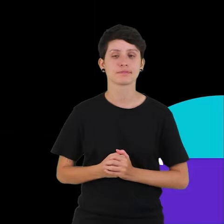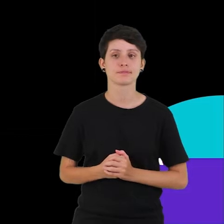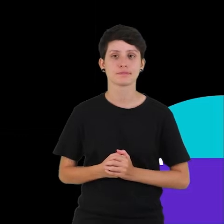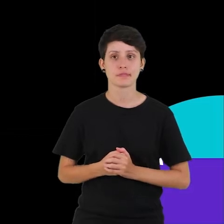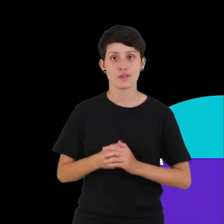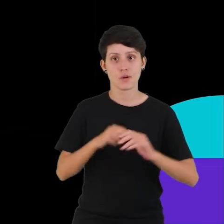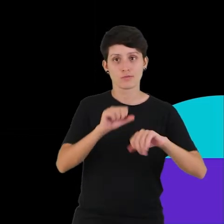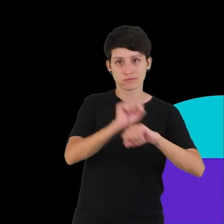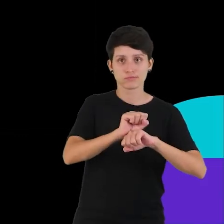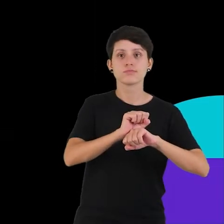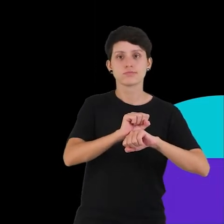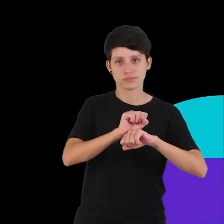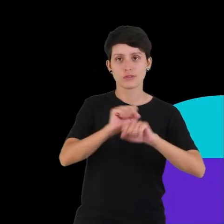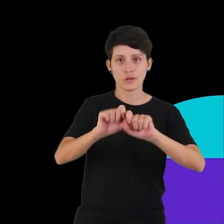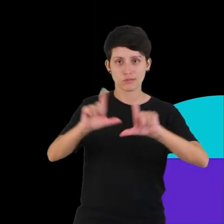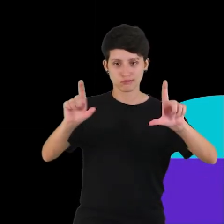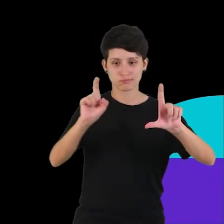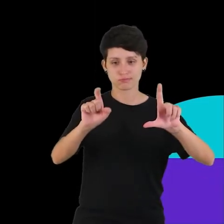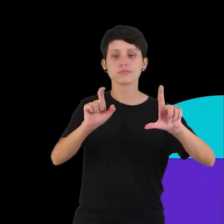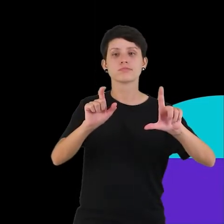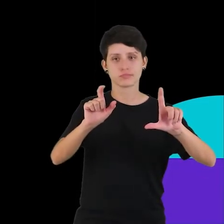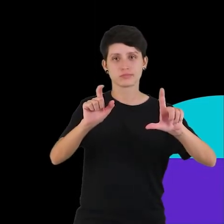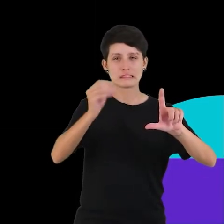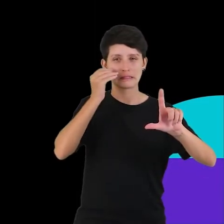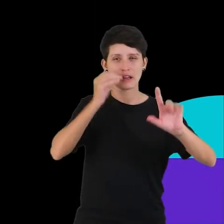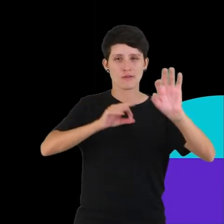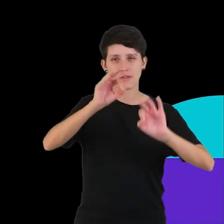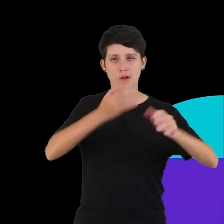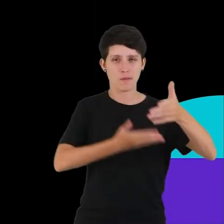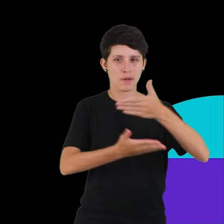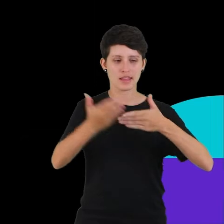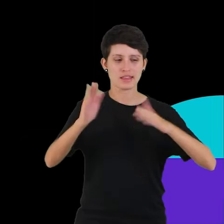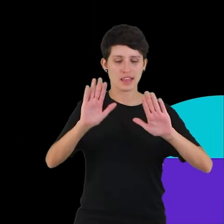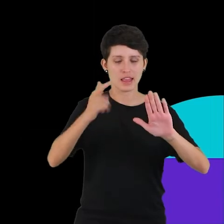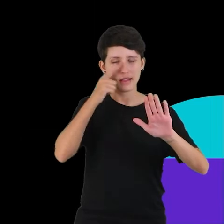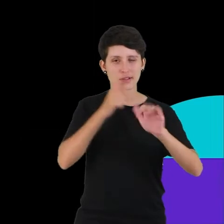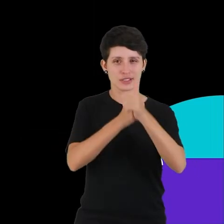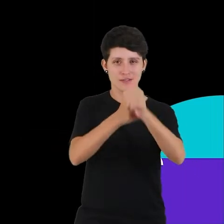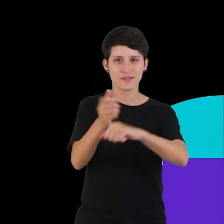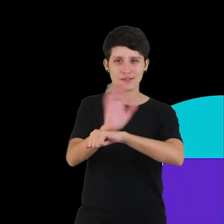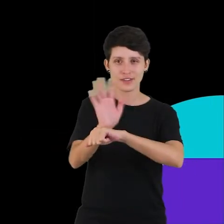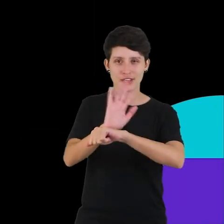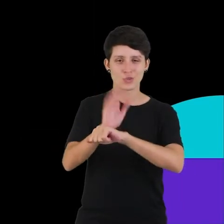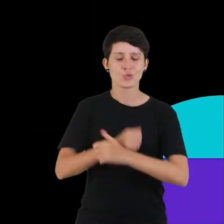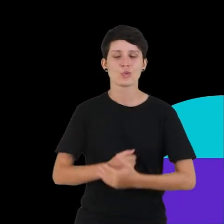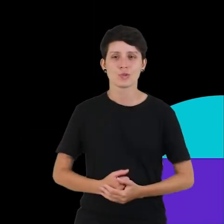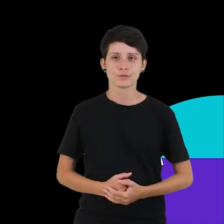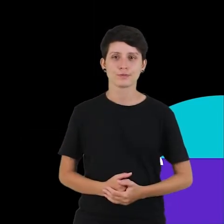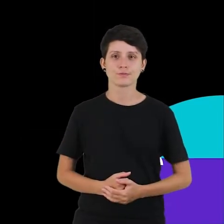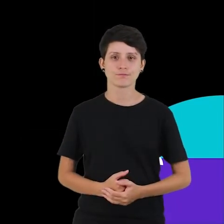sistemas de forma prática. Então, eu vou parar meu vídeo aqui, e eu vou